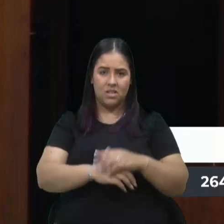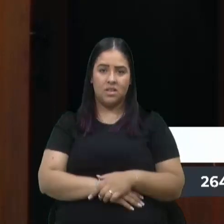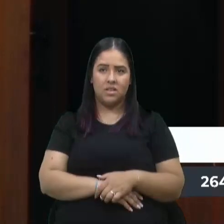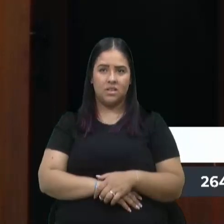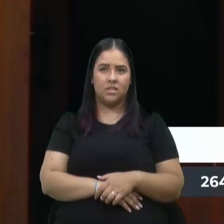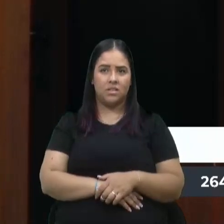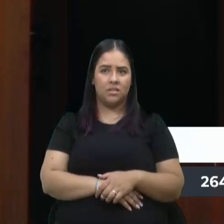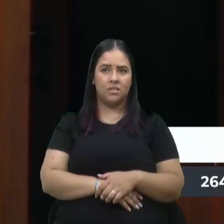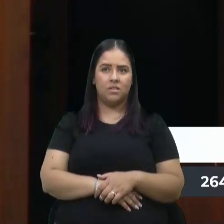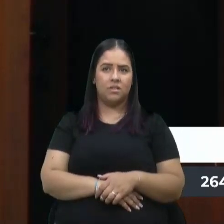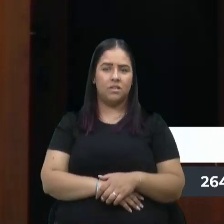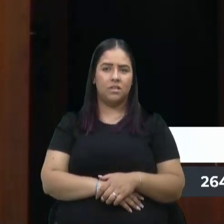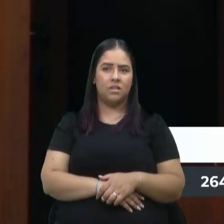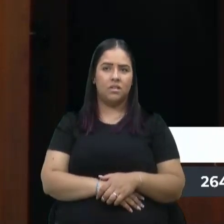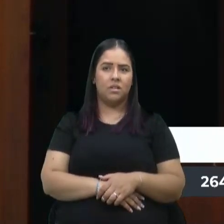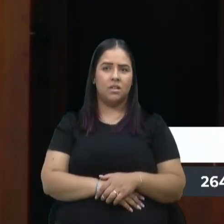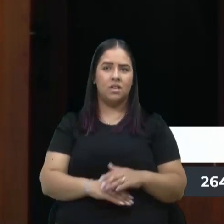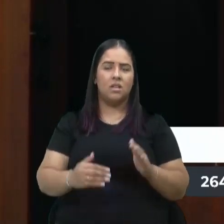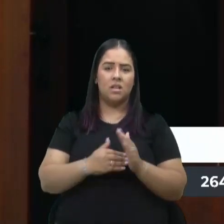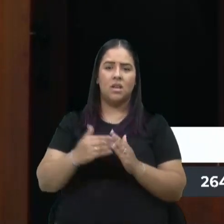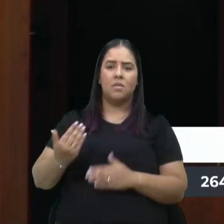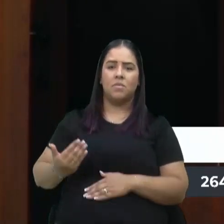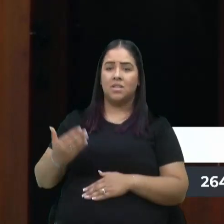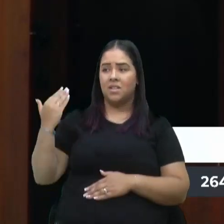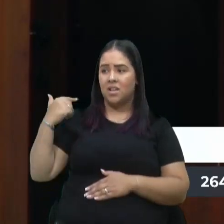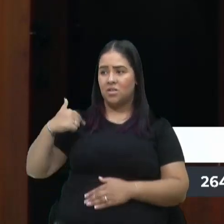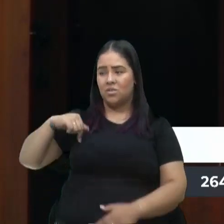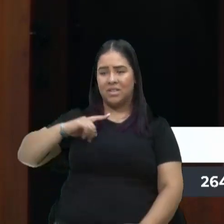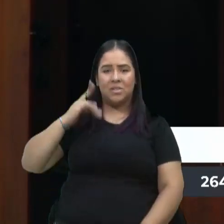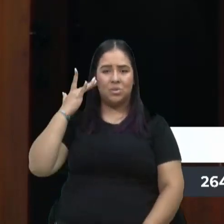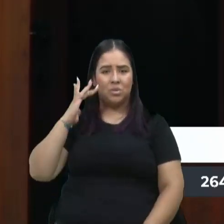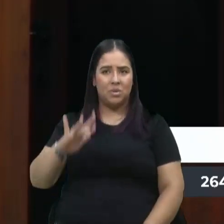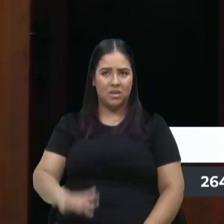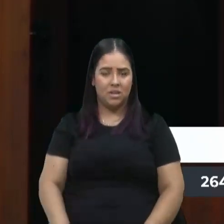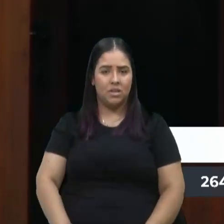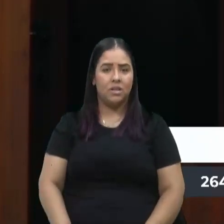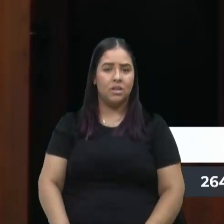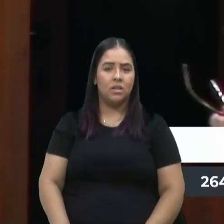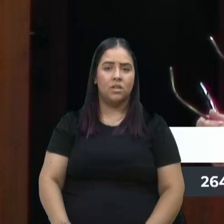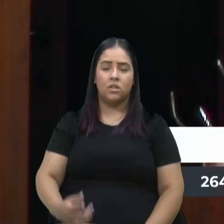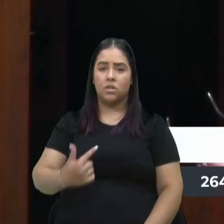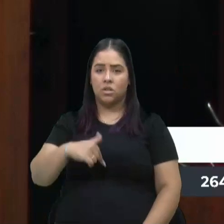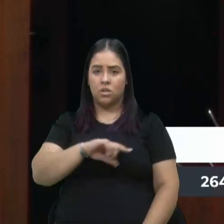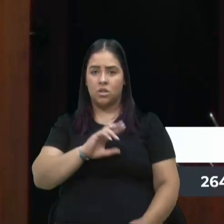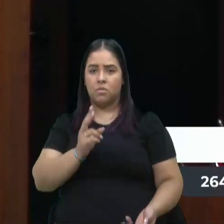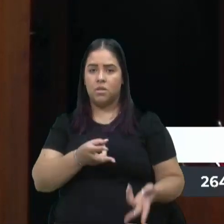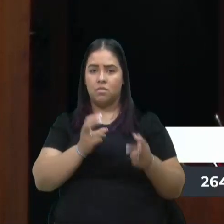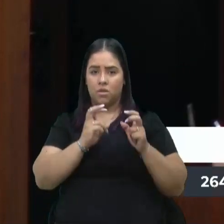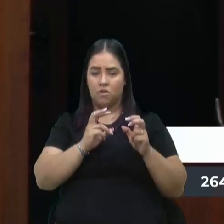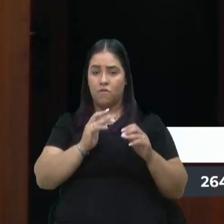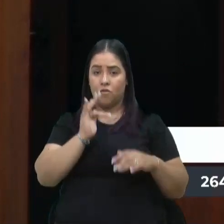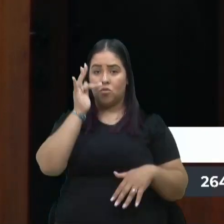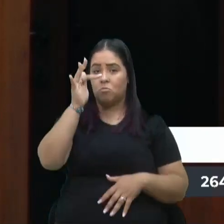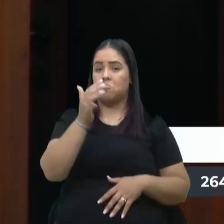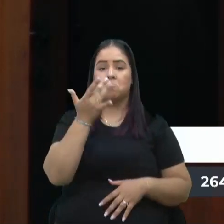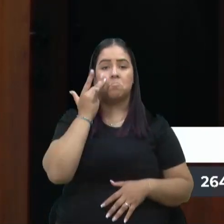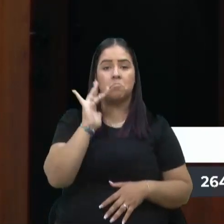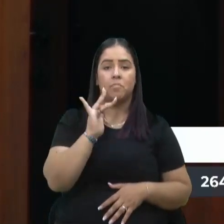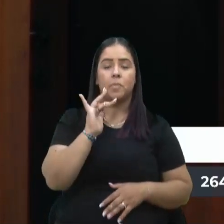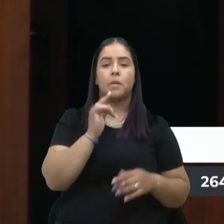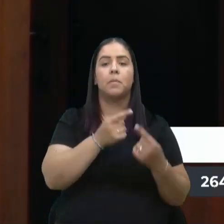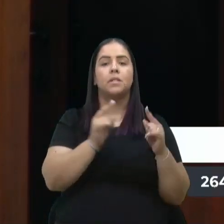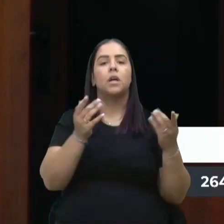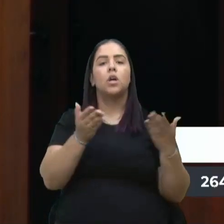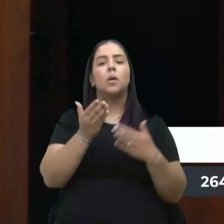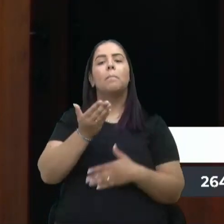seja, hoje, até o passado é incerto. Nós dizíamos que o futuro é incerto. Agora, até o passado é